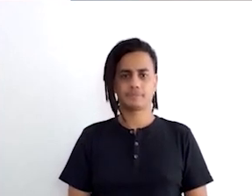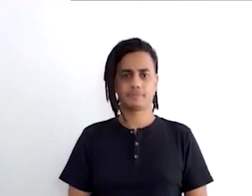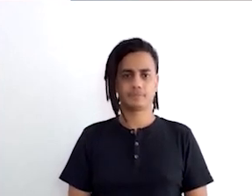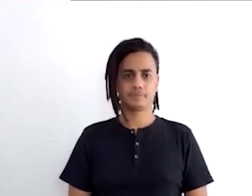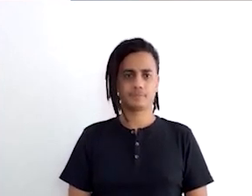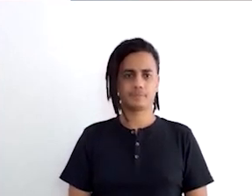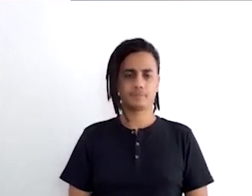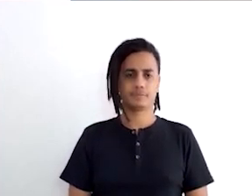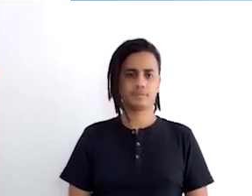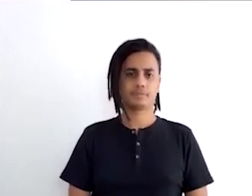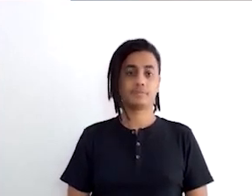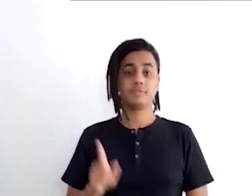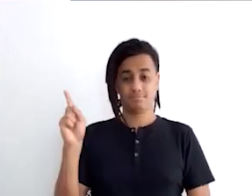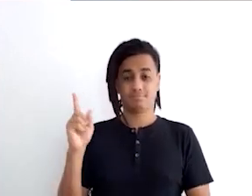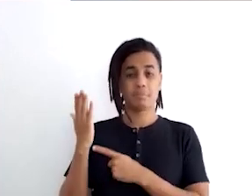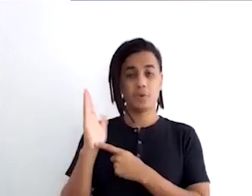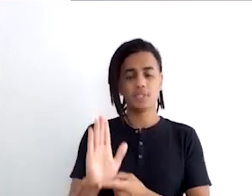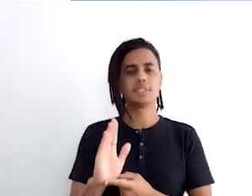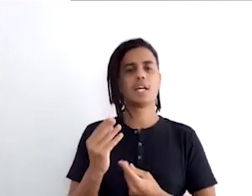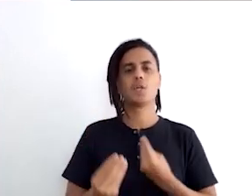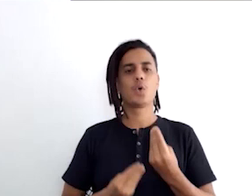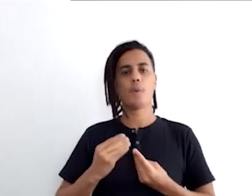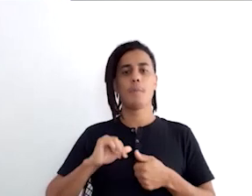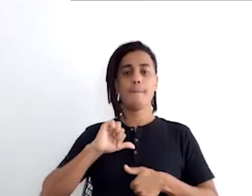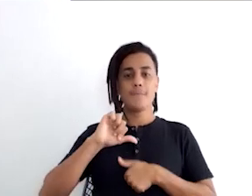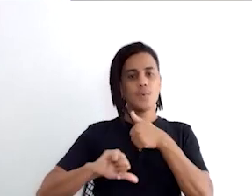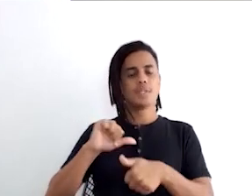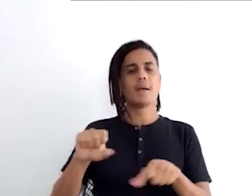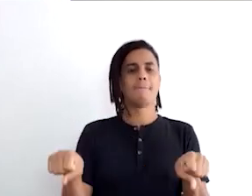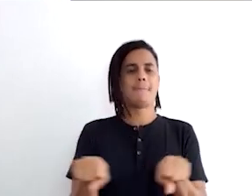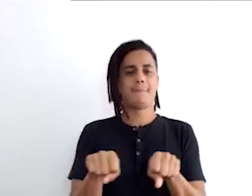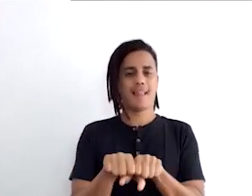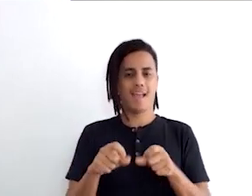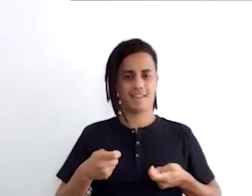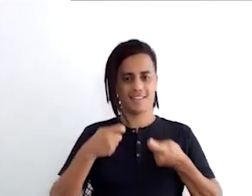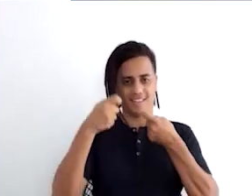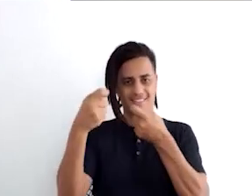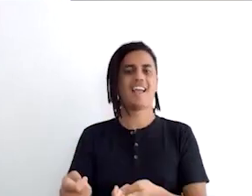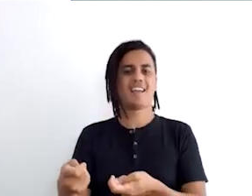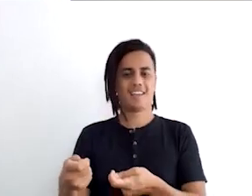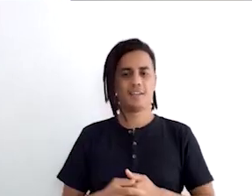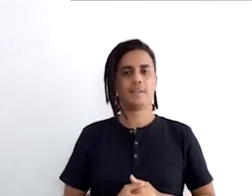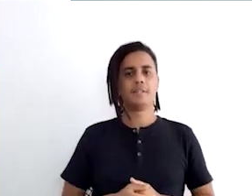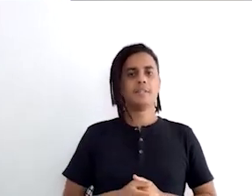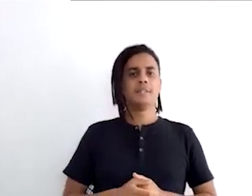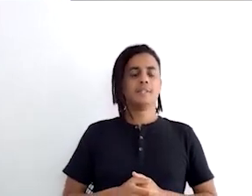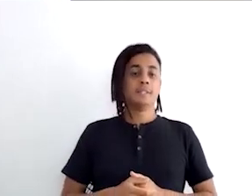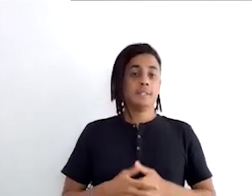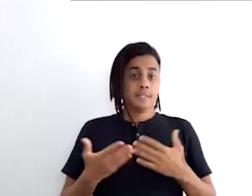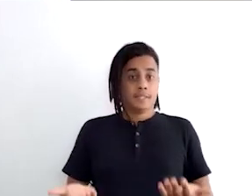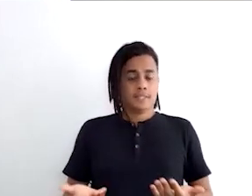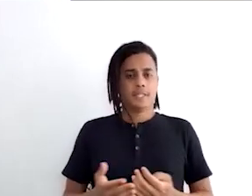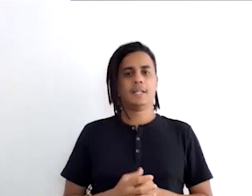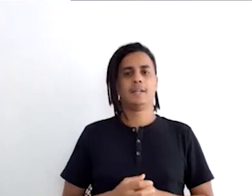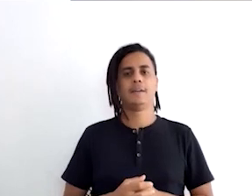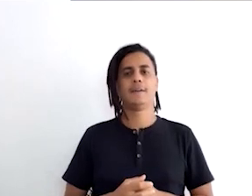E aqui, ilustrando um pouquinho de como é que mudaria a pipeline de entrega nesse sentido. Então, como comumente